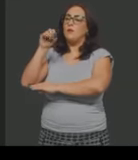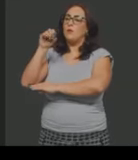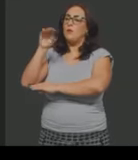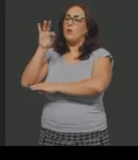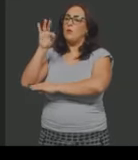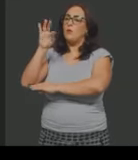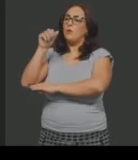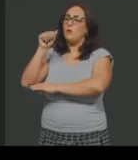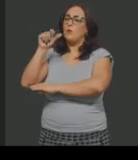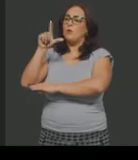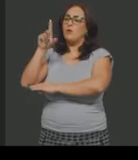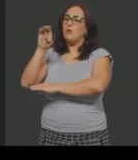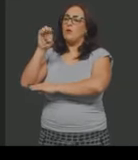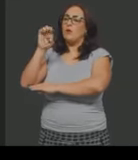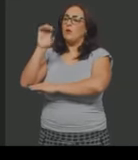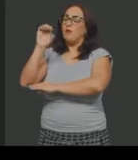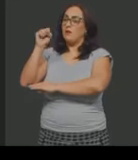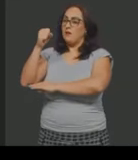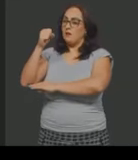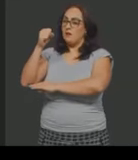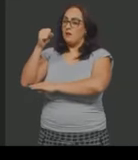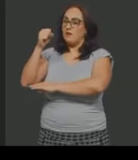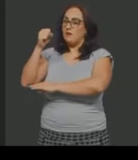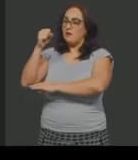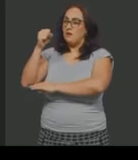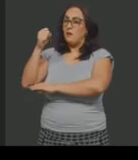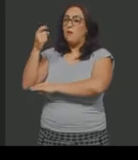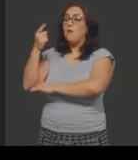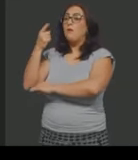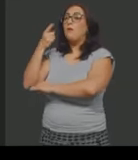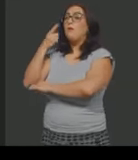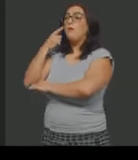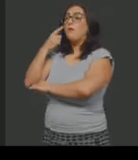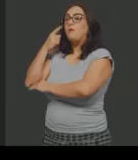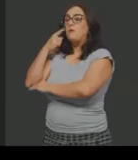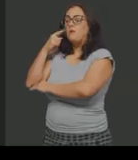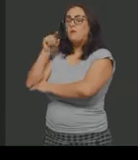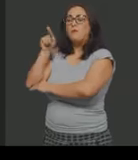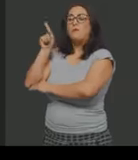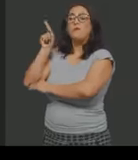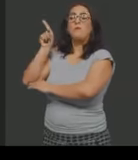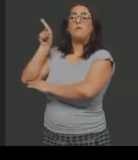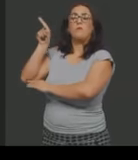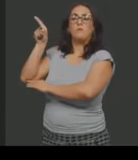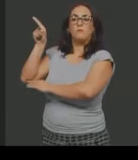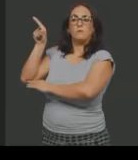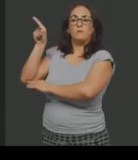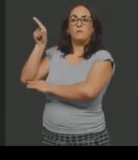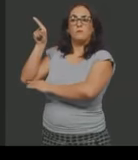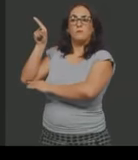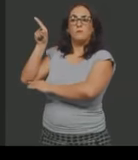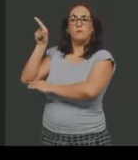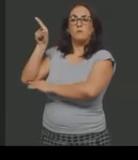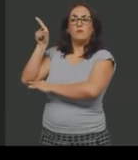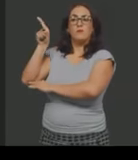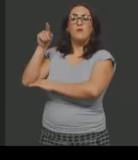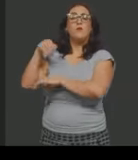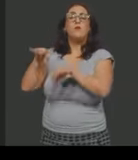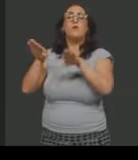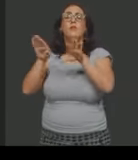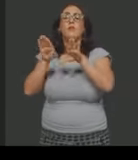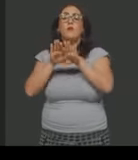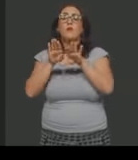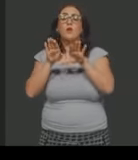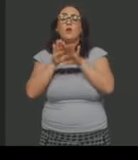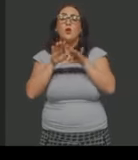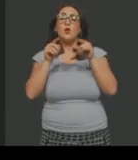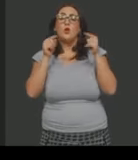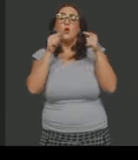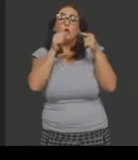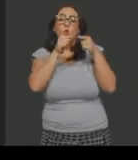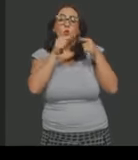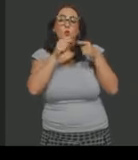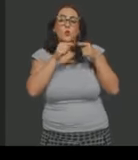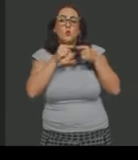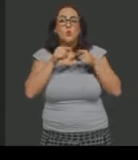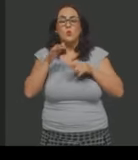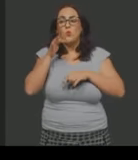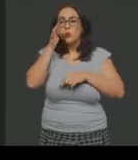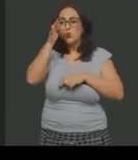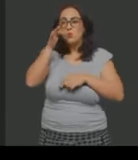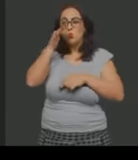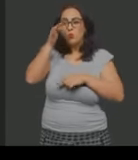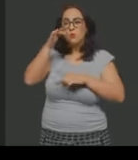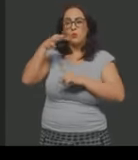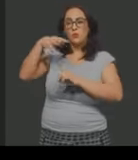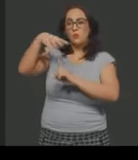Psilotales, tá? Que é representado pelo psiloto, que é também uma outra planta